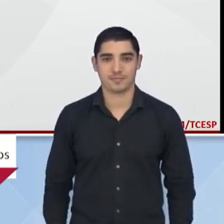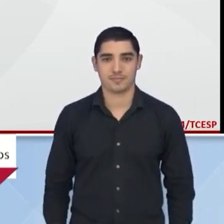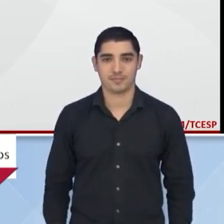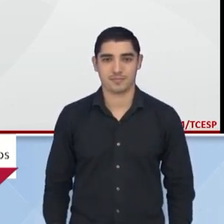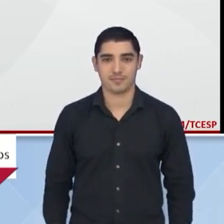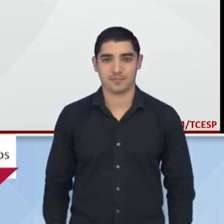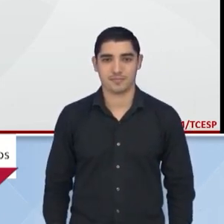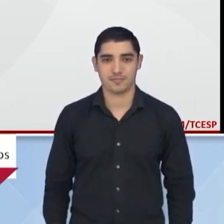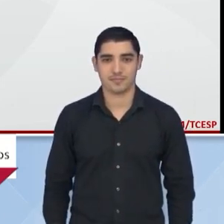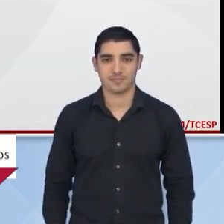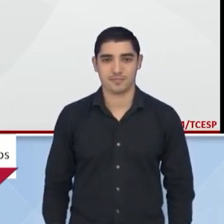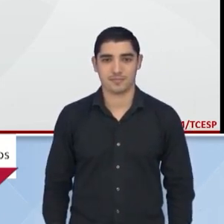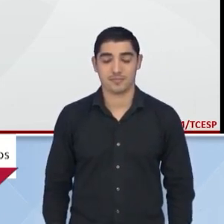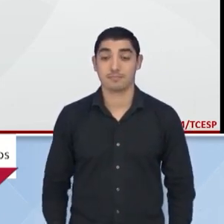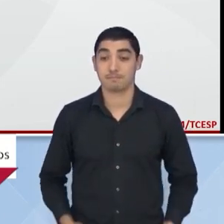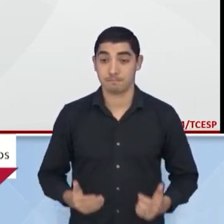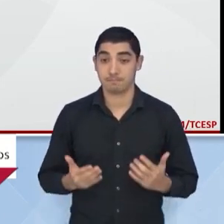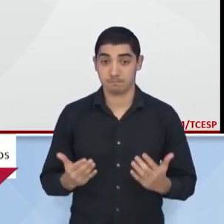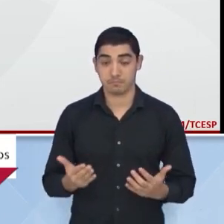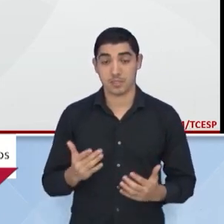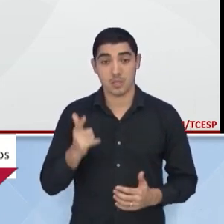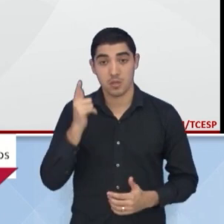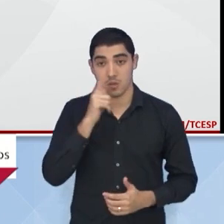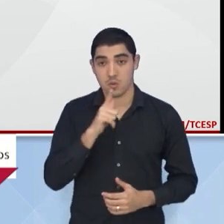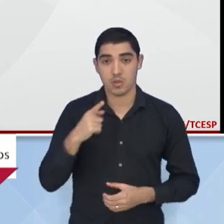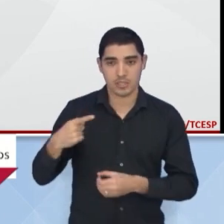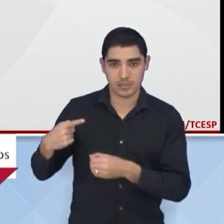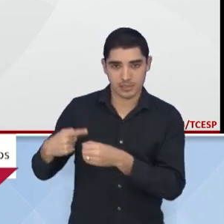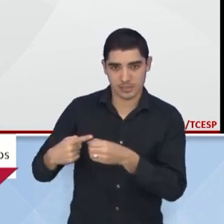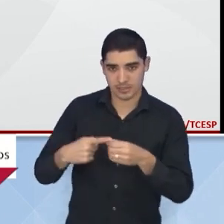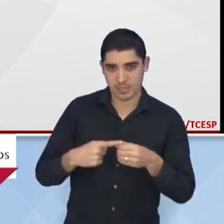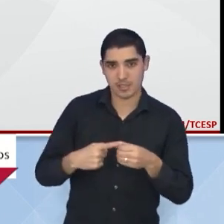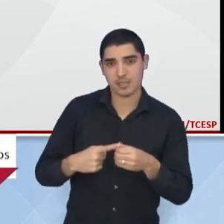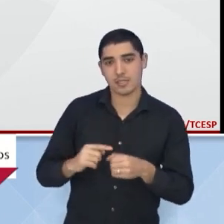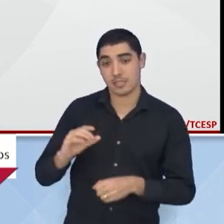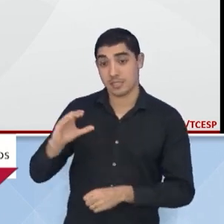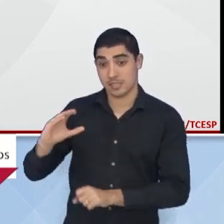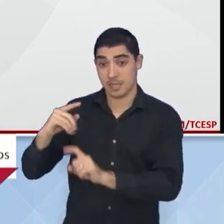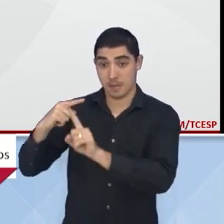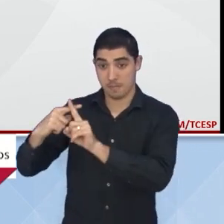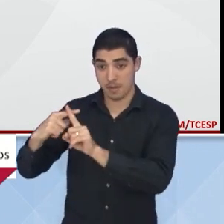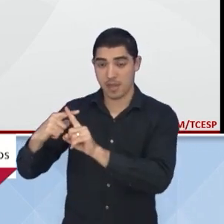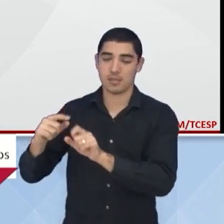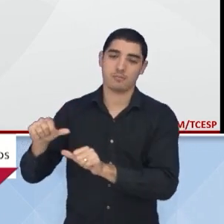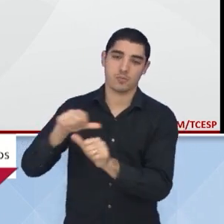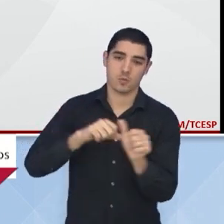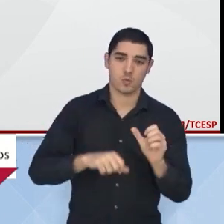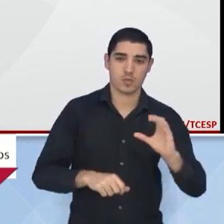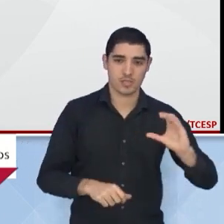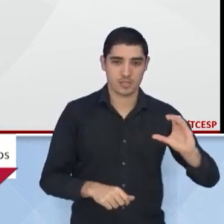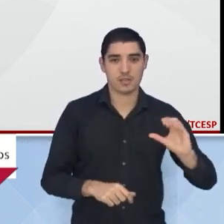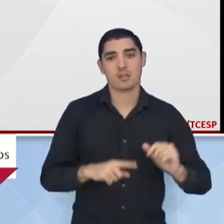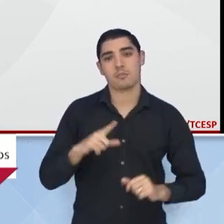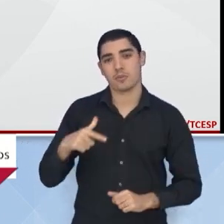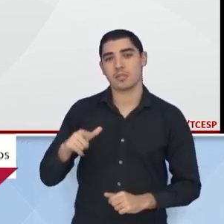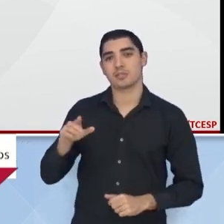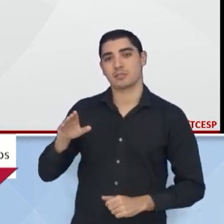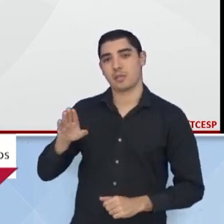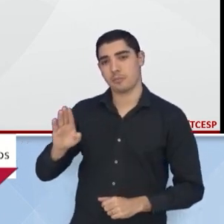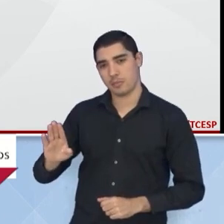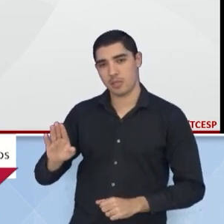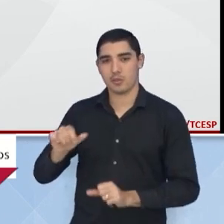C bem tivemos aqui os municípios da faixa C mais para C e da C para b c mais